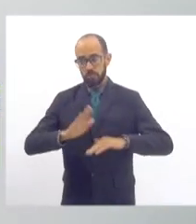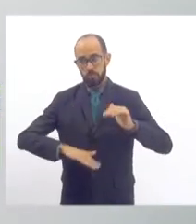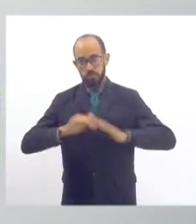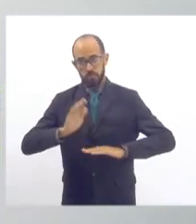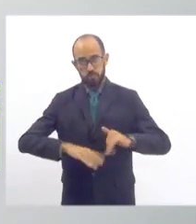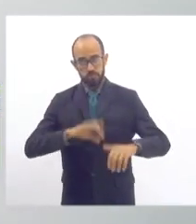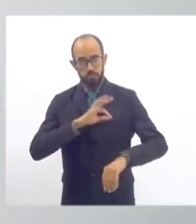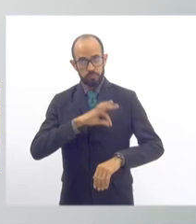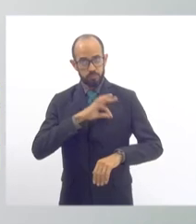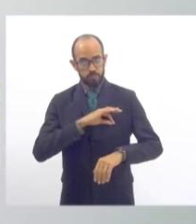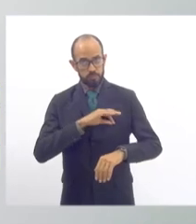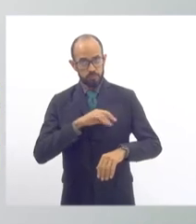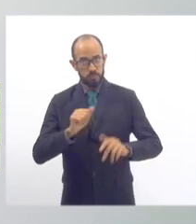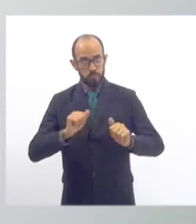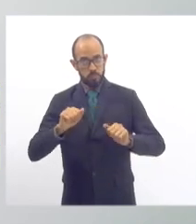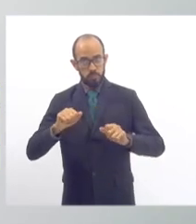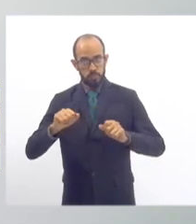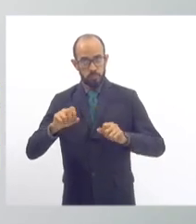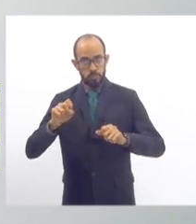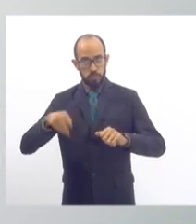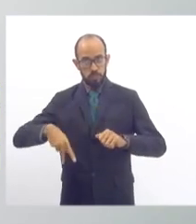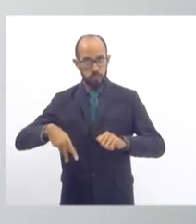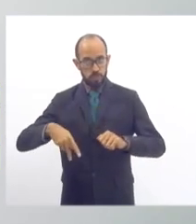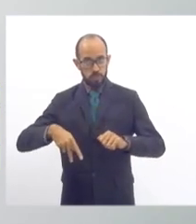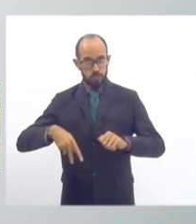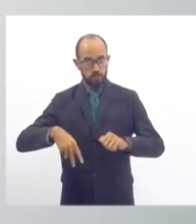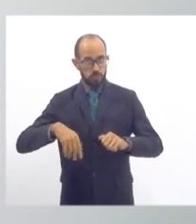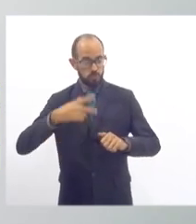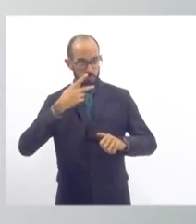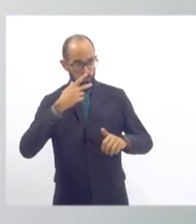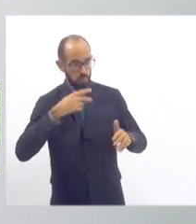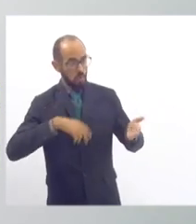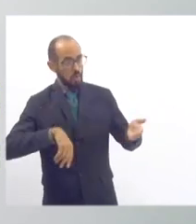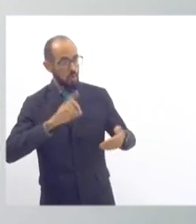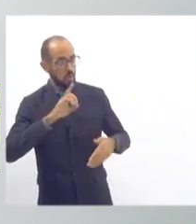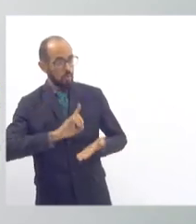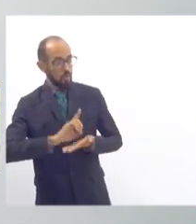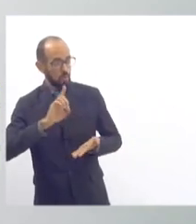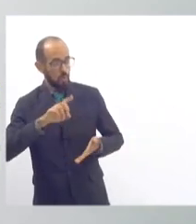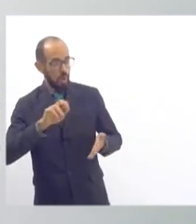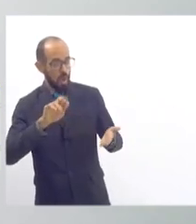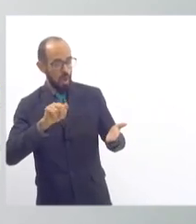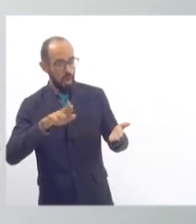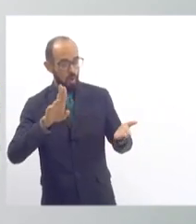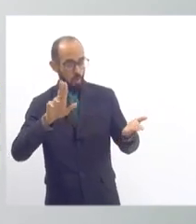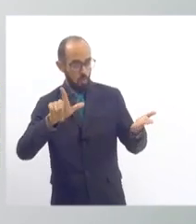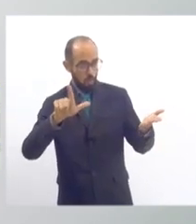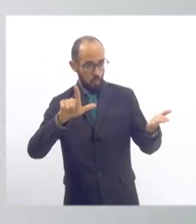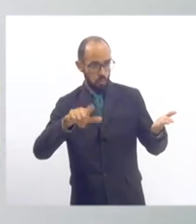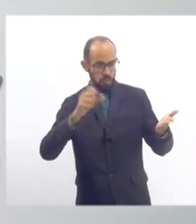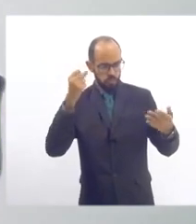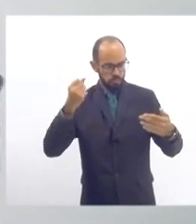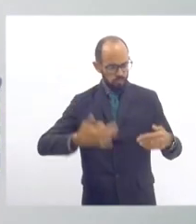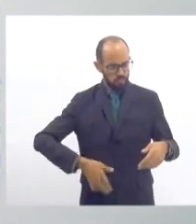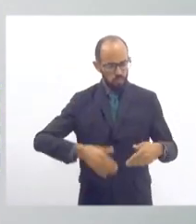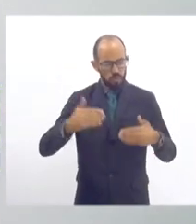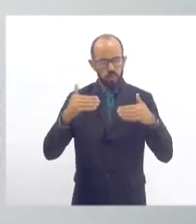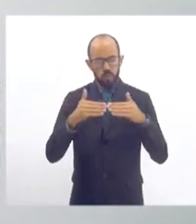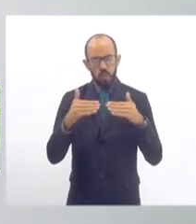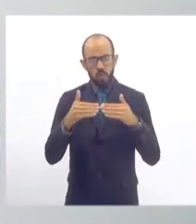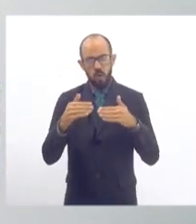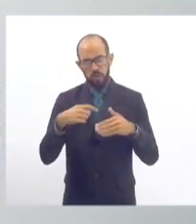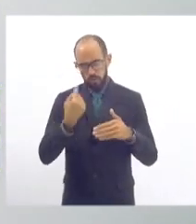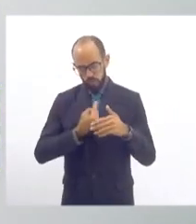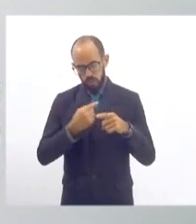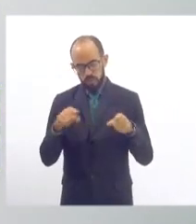Eu acho que o doutor Raul, de forma magistral, colocou que ele é favorável, inclusive, e nós falamos isso várias vezes. Eu falei isso com o Gilson lá atrás. Nós somos